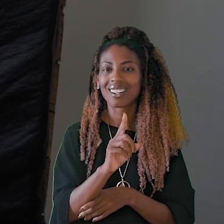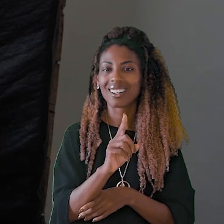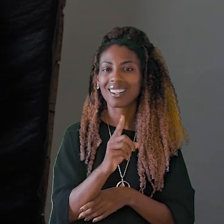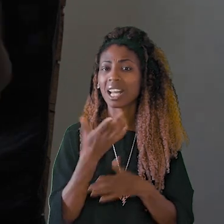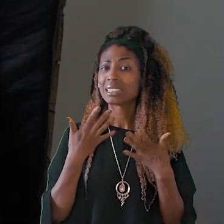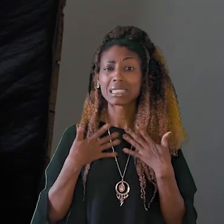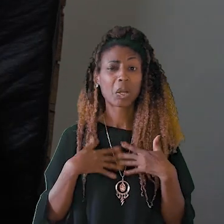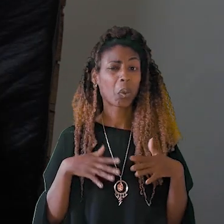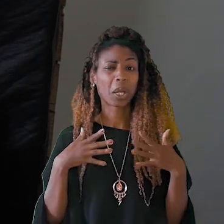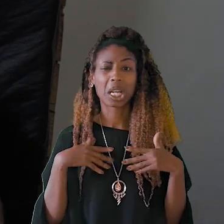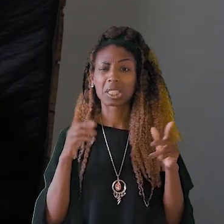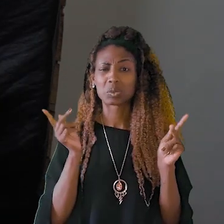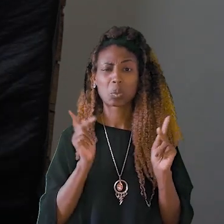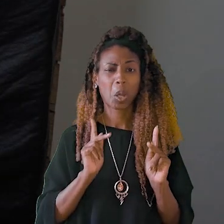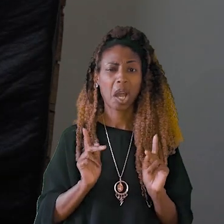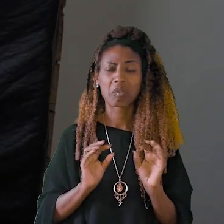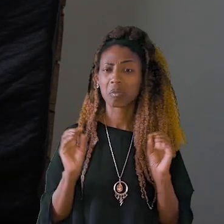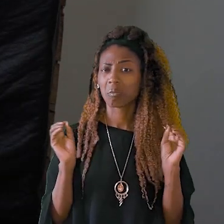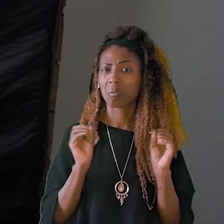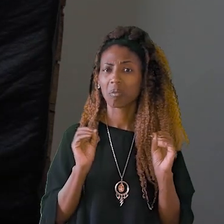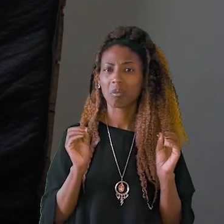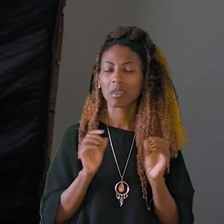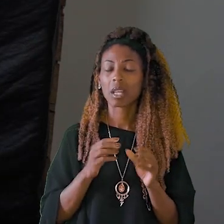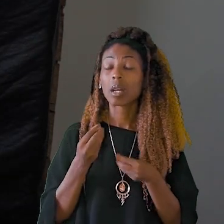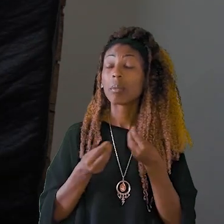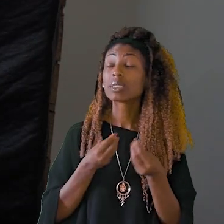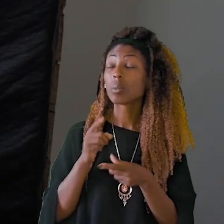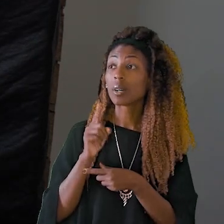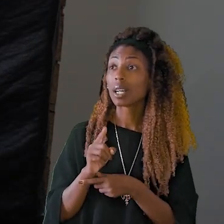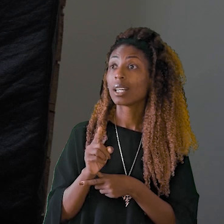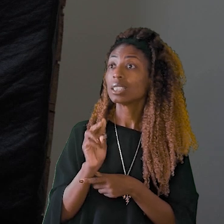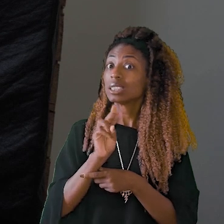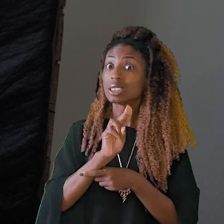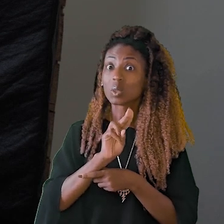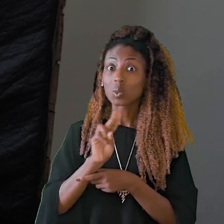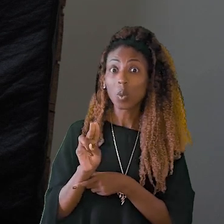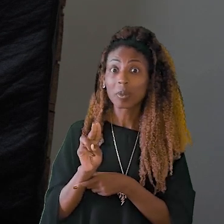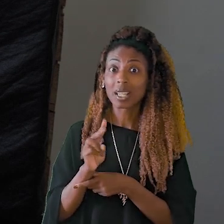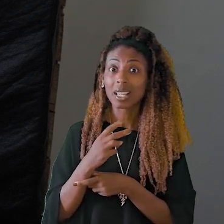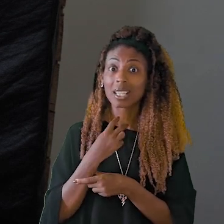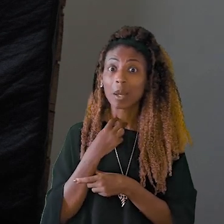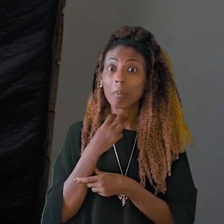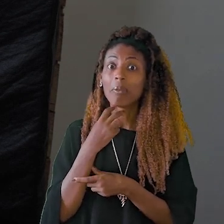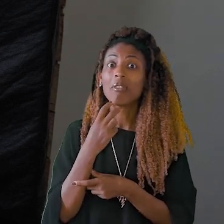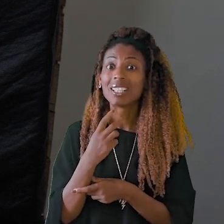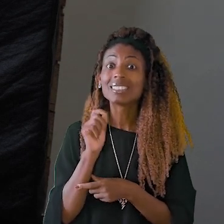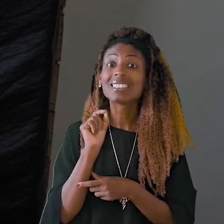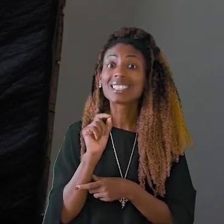tranquila, você não teve nada. Mas como foi ouvir seu nome na voz da Beyoncé?